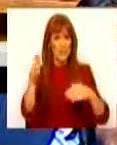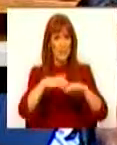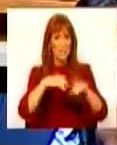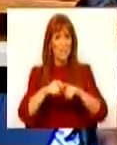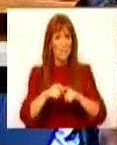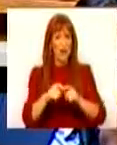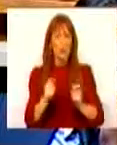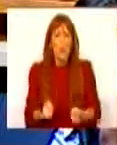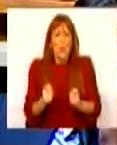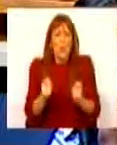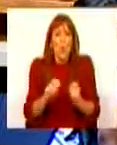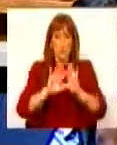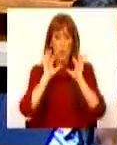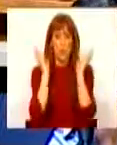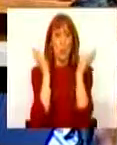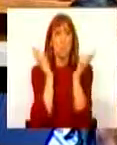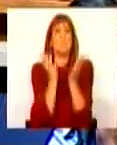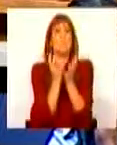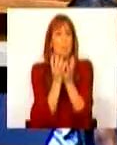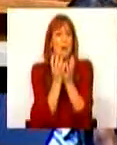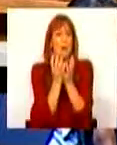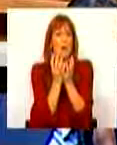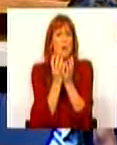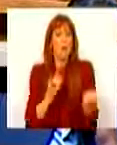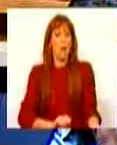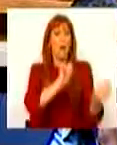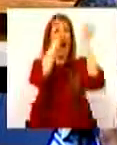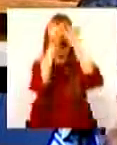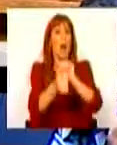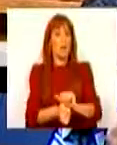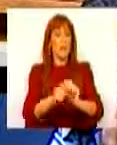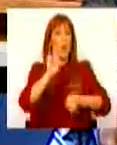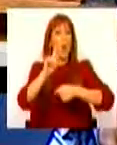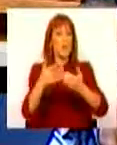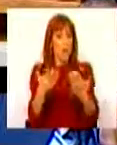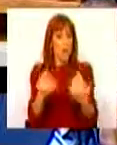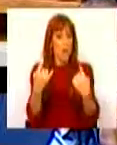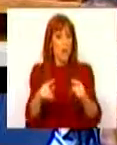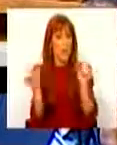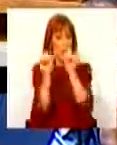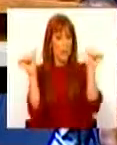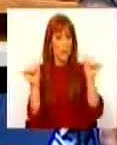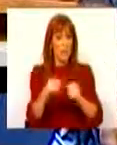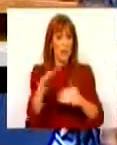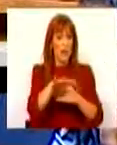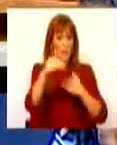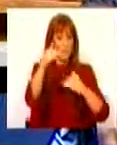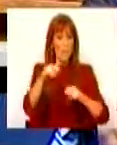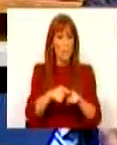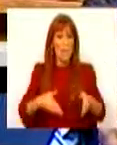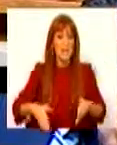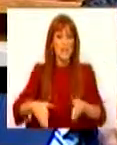um investimento global na alteração daquilo que é hoje o sistema de bitola no